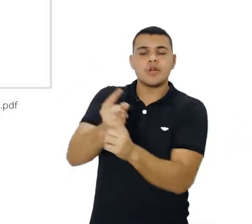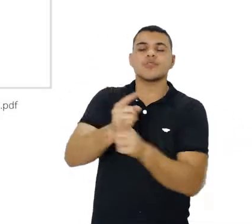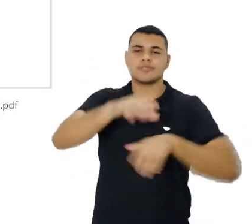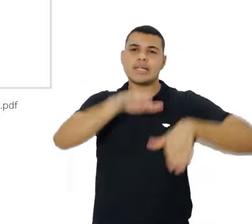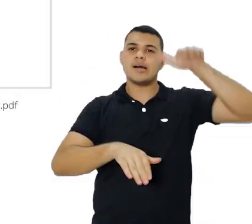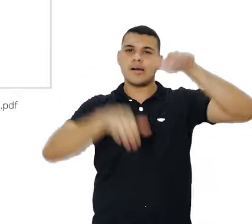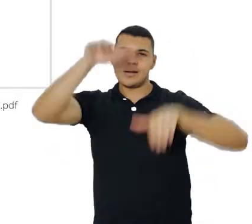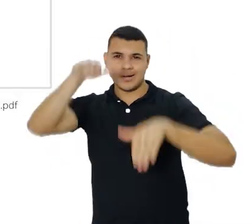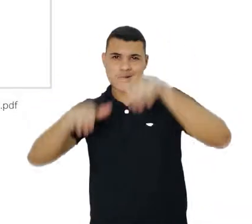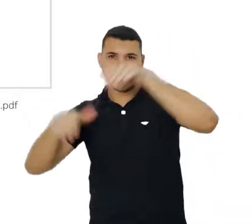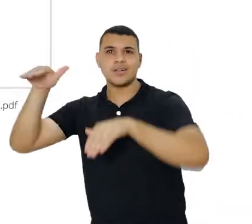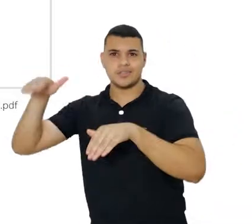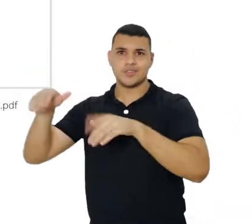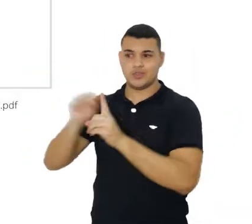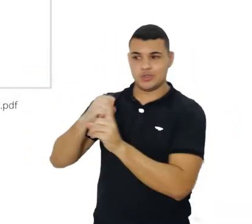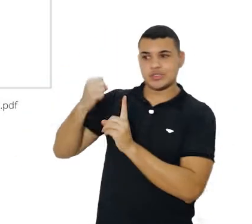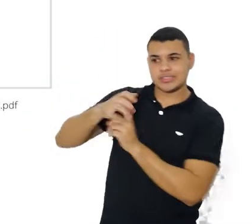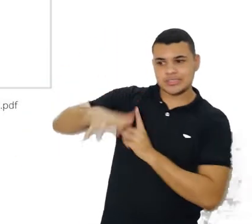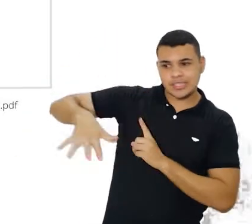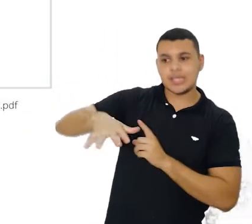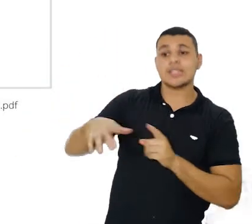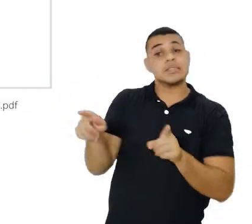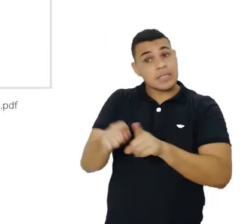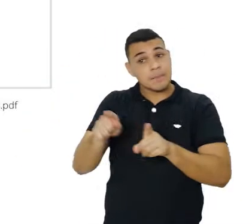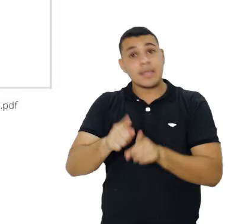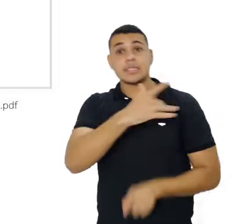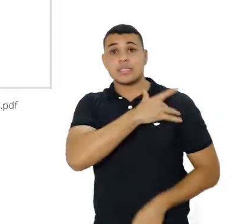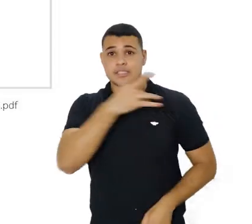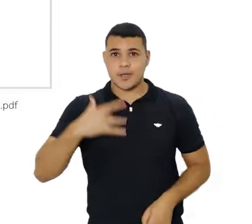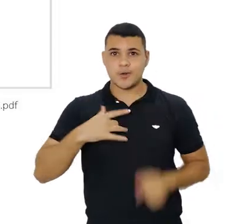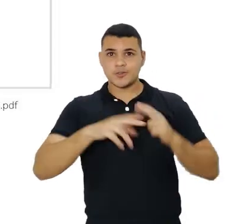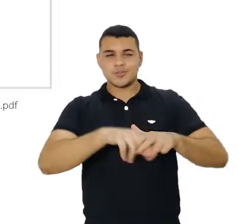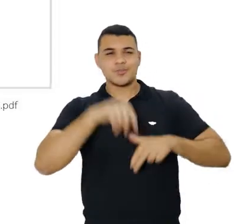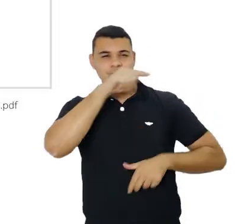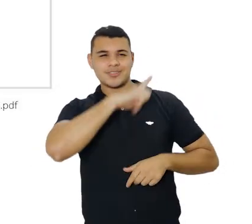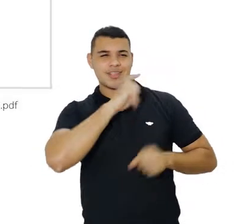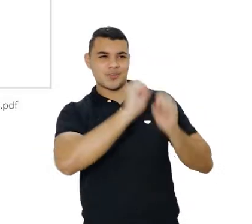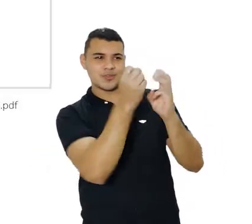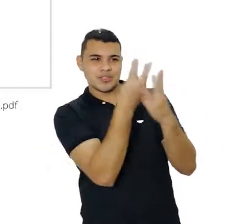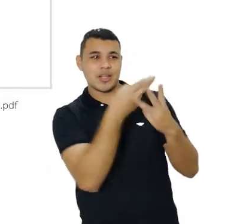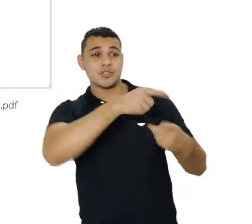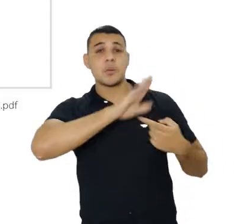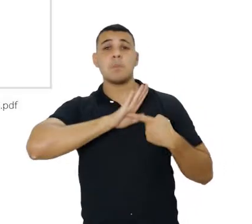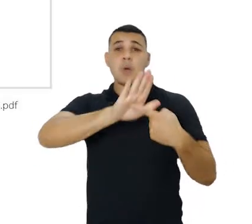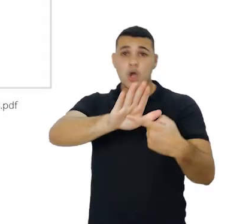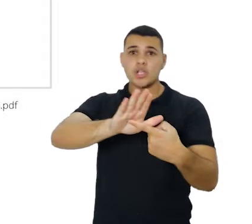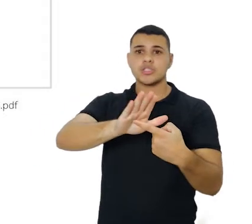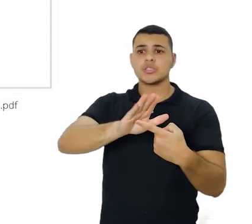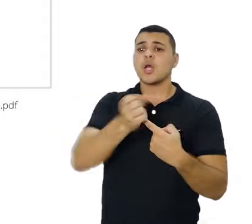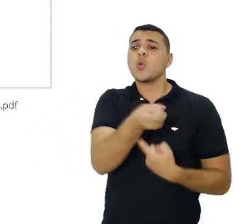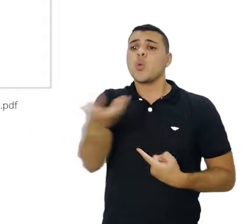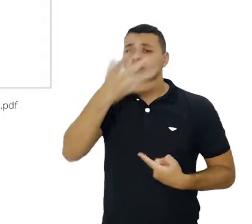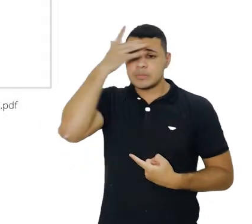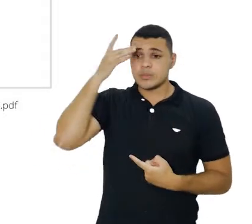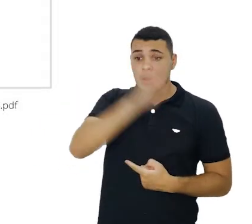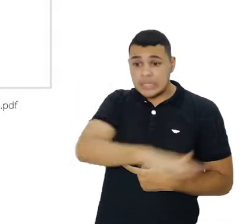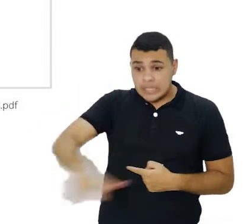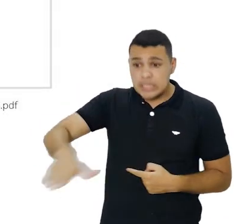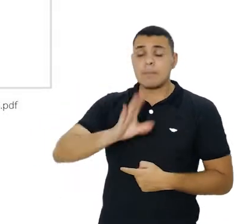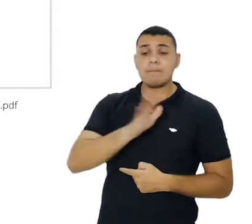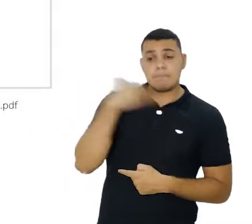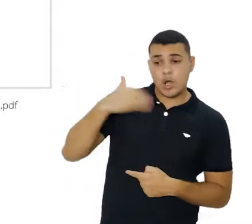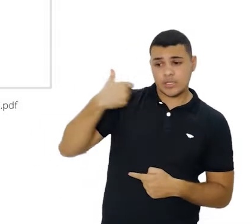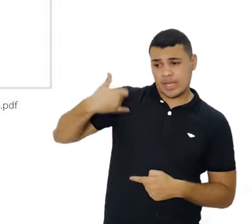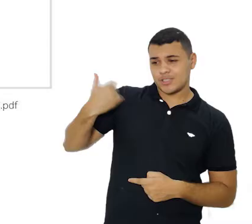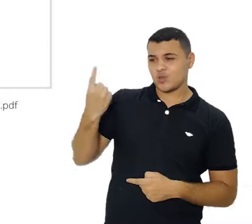desigualdades em saúde. Vejam que a linha tracejada remete a estimativa da mortalidade infantil para o